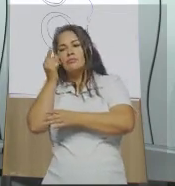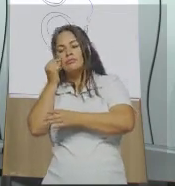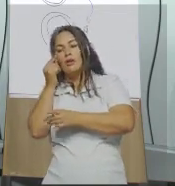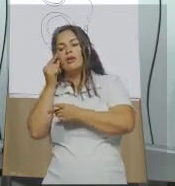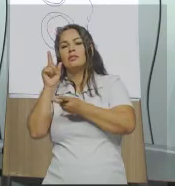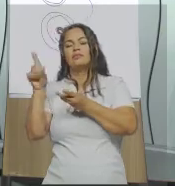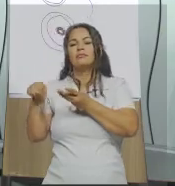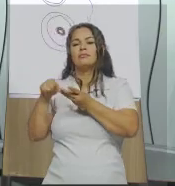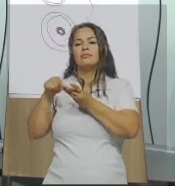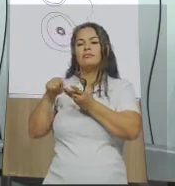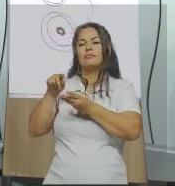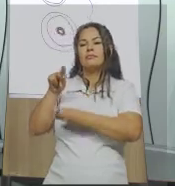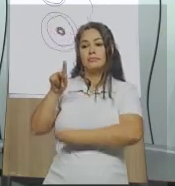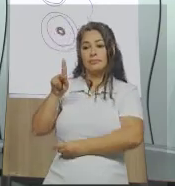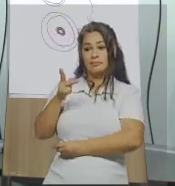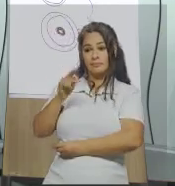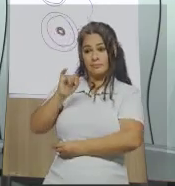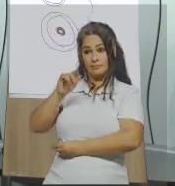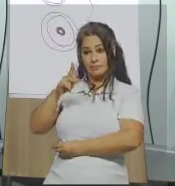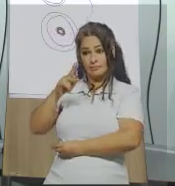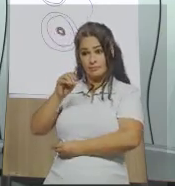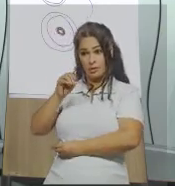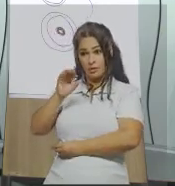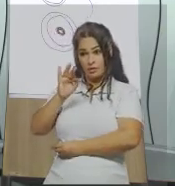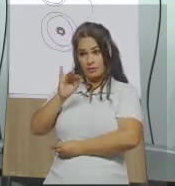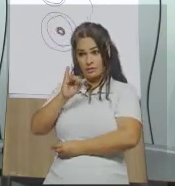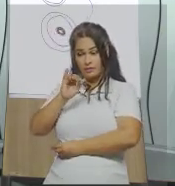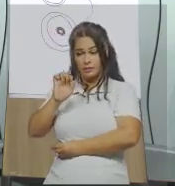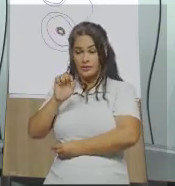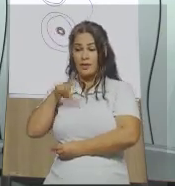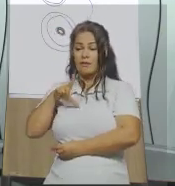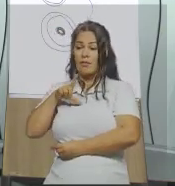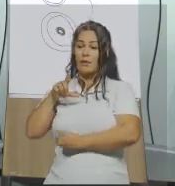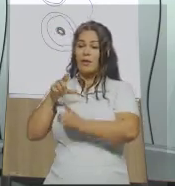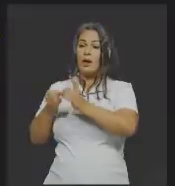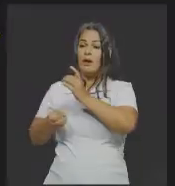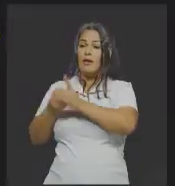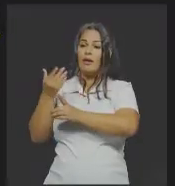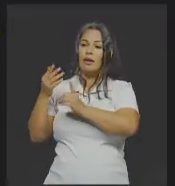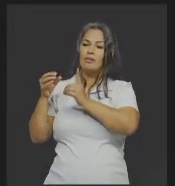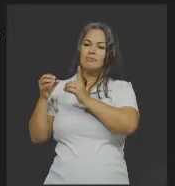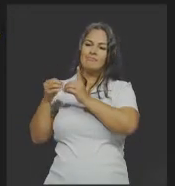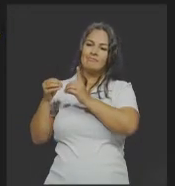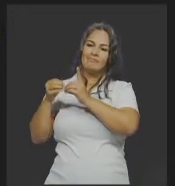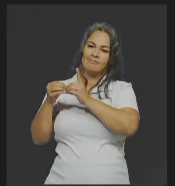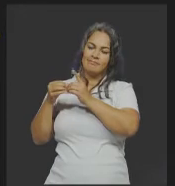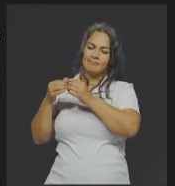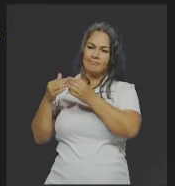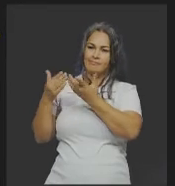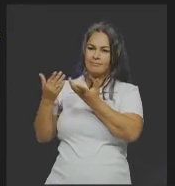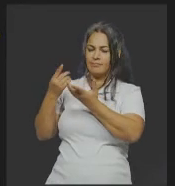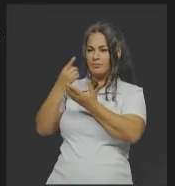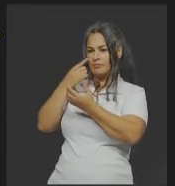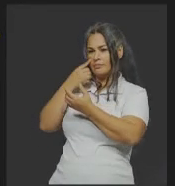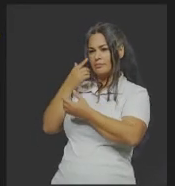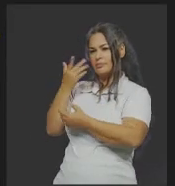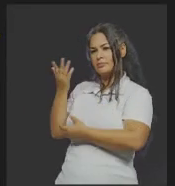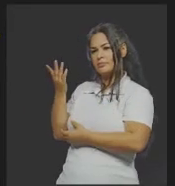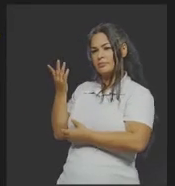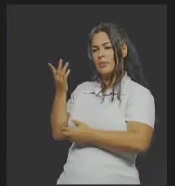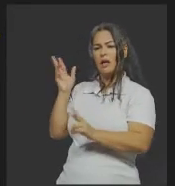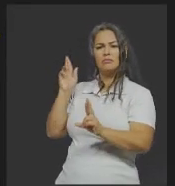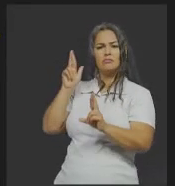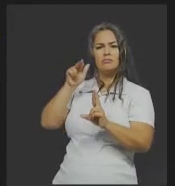hipófise produz hormônios que vão estimular outras glândulas. Tá aí algumas referências bibliográficas, caso você